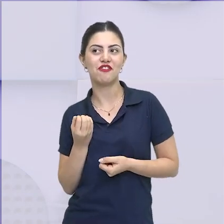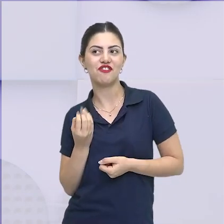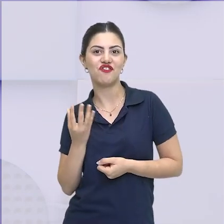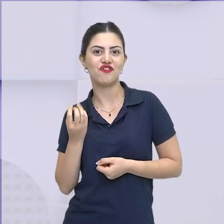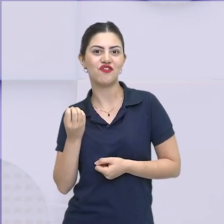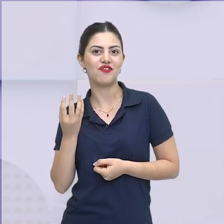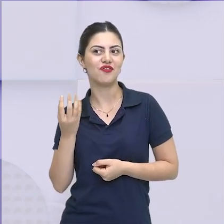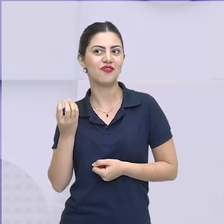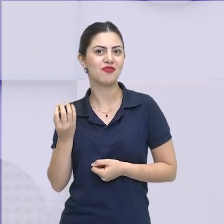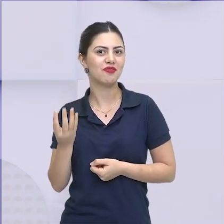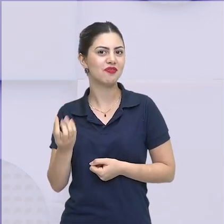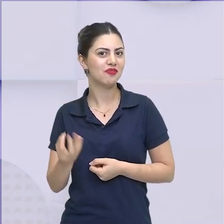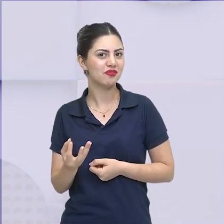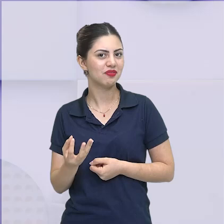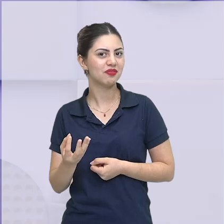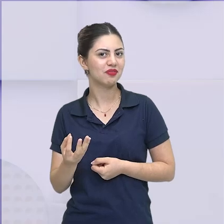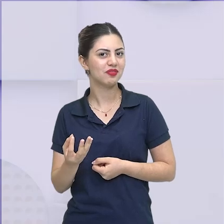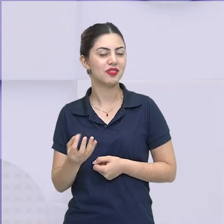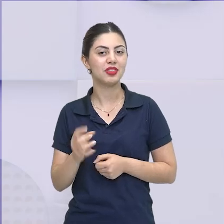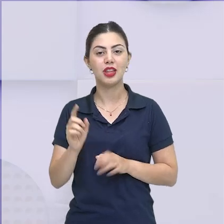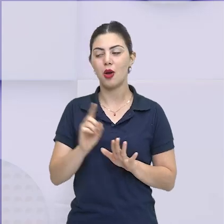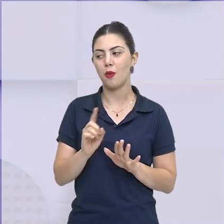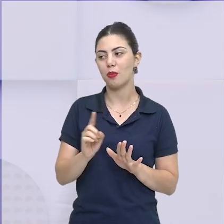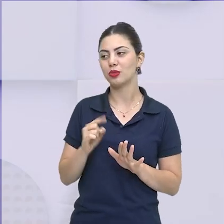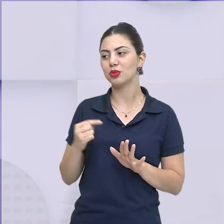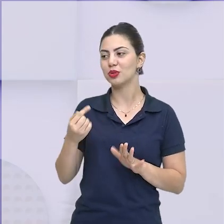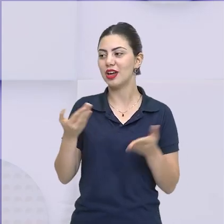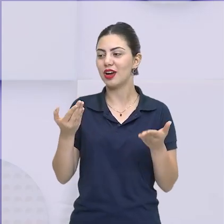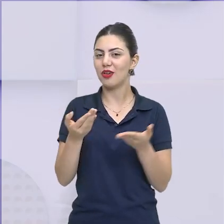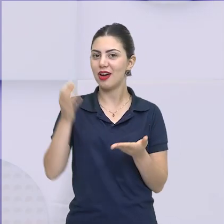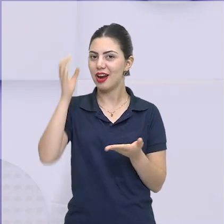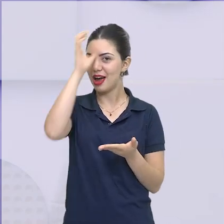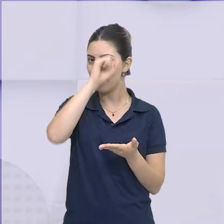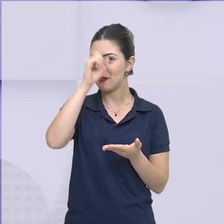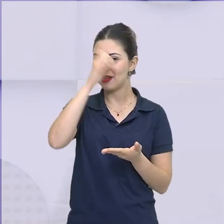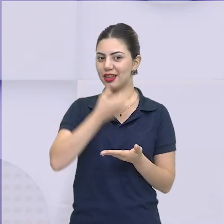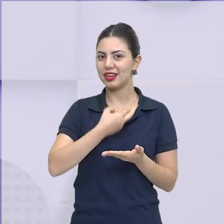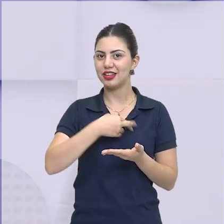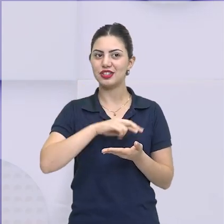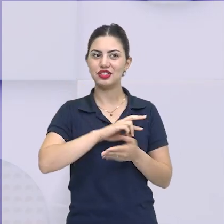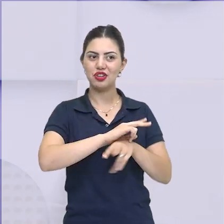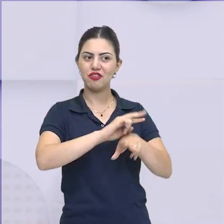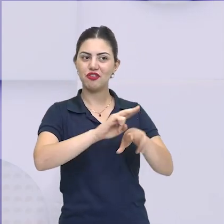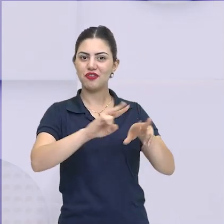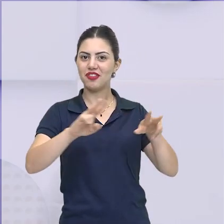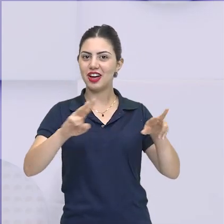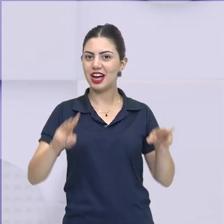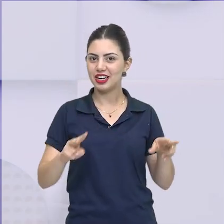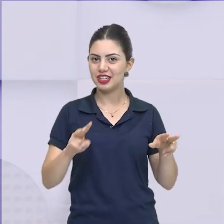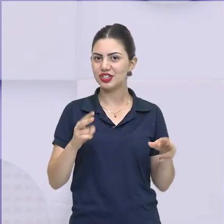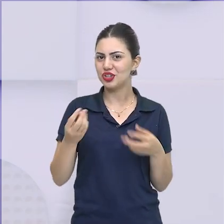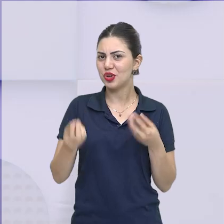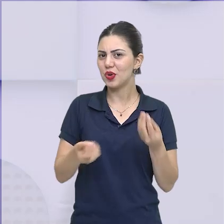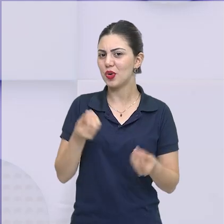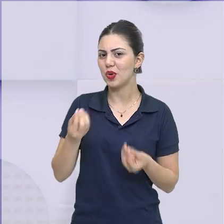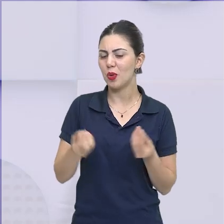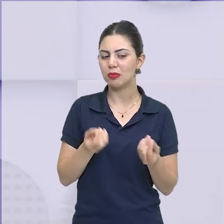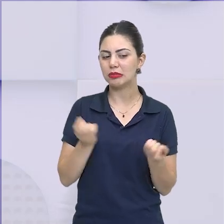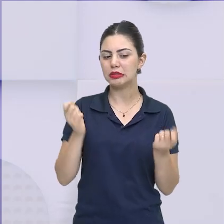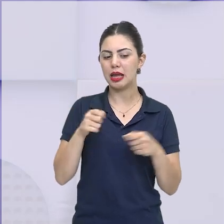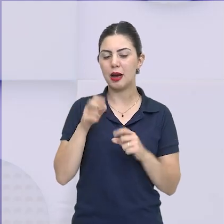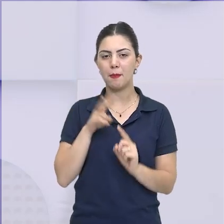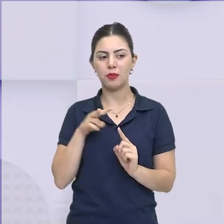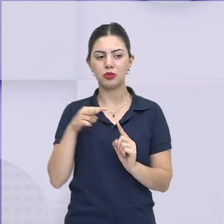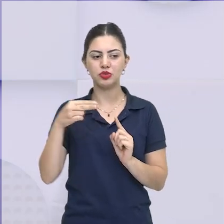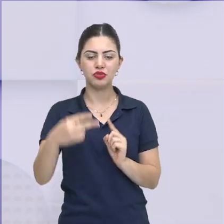interessante, sobre os escritos sagrados das mais variadas religiões. Como é que essas religiões, elas enxergam os valores